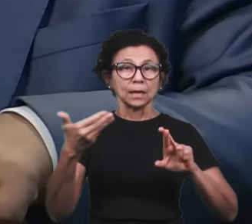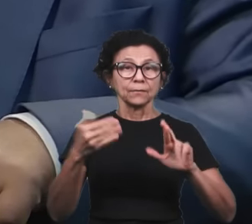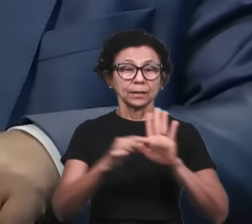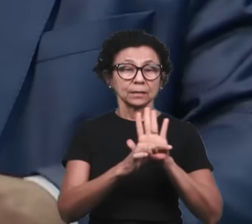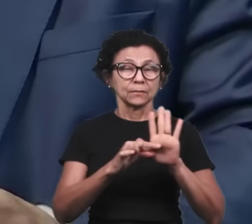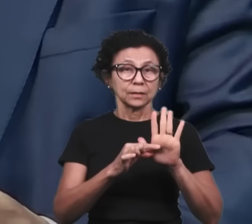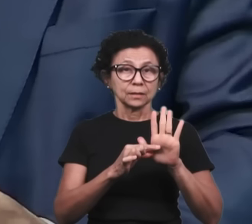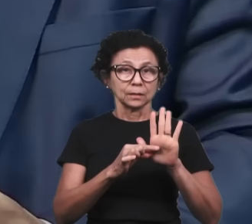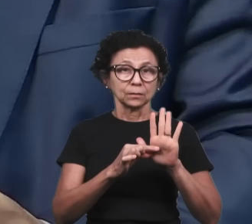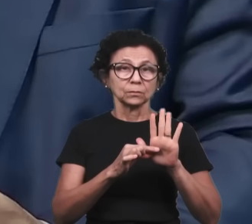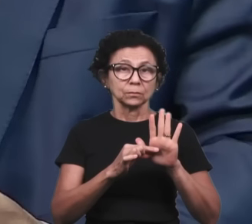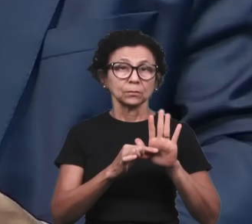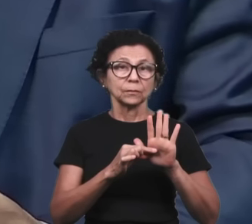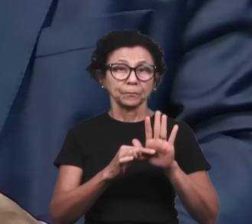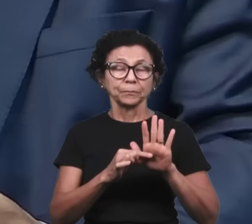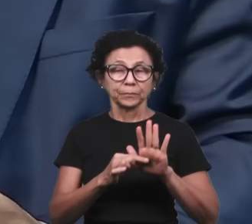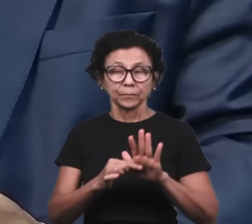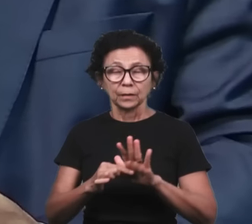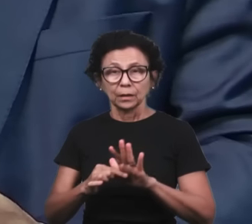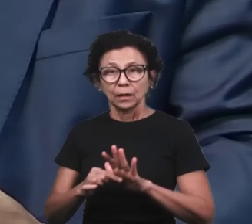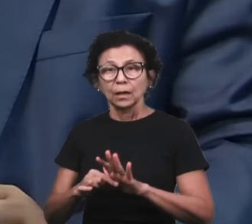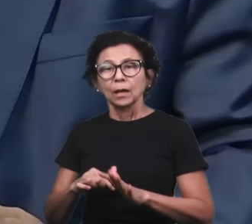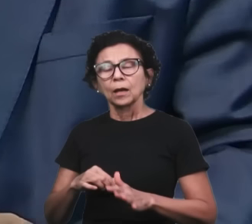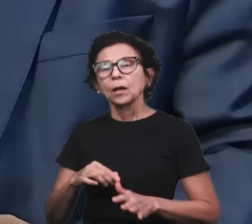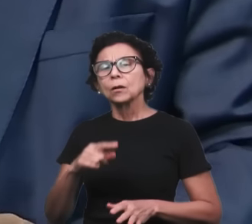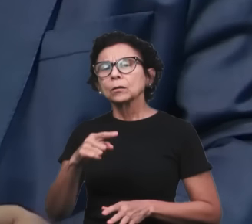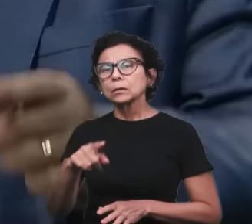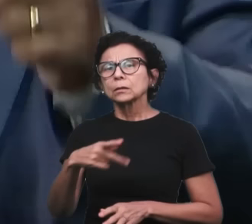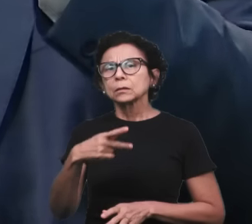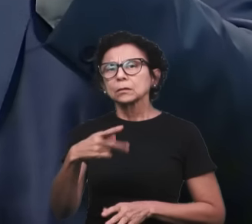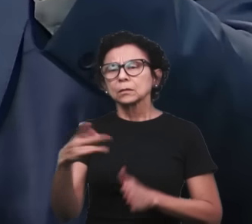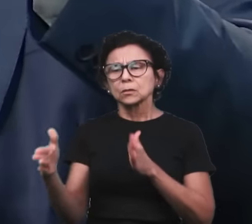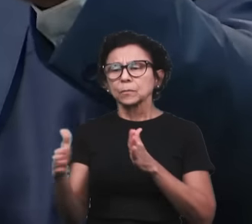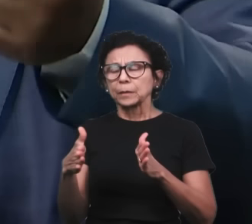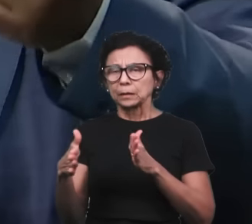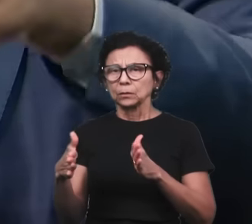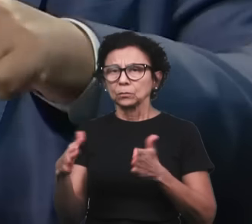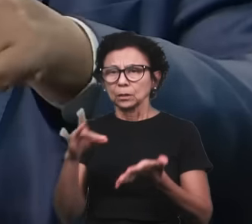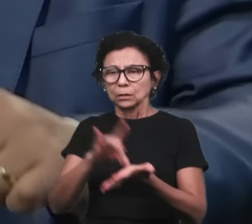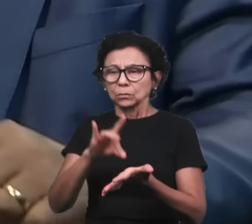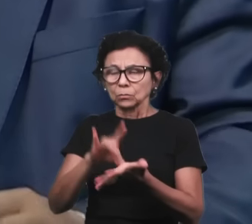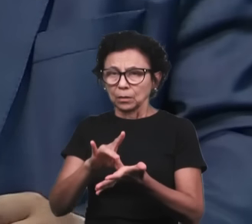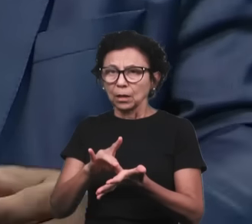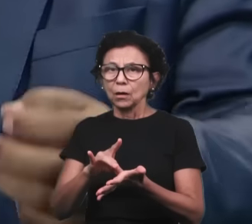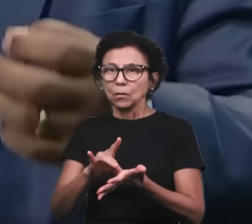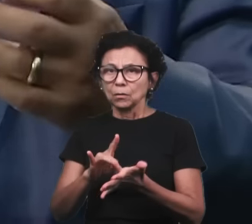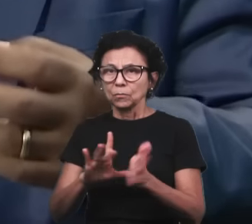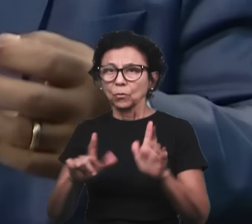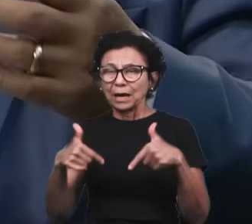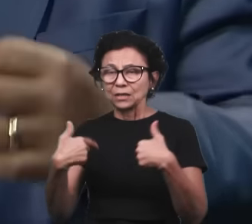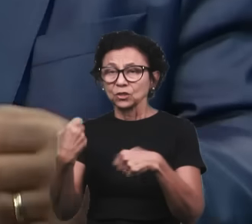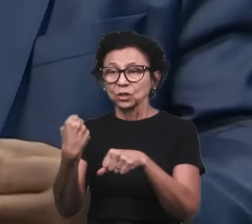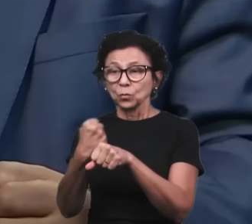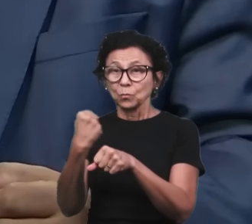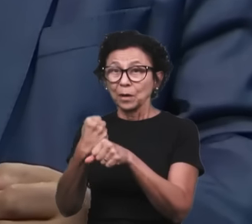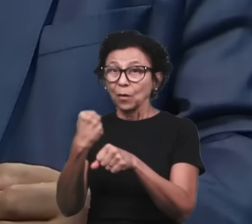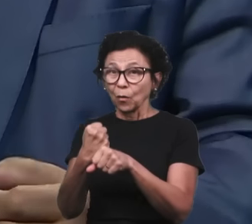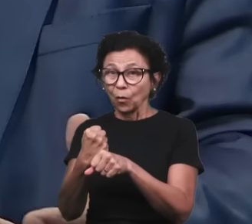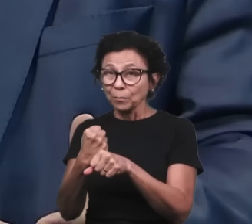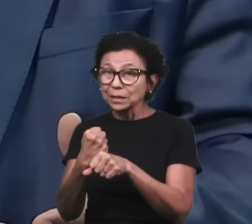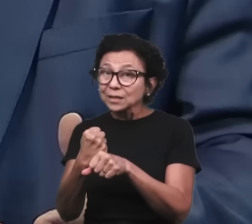Eu realizo uma obra em vossos dias que vós não crereis, que é a mesma obra que o Espírito Santo está preparando